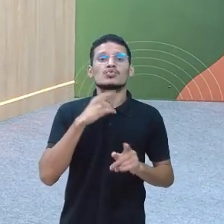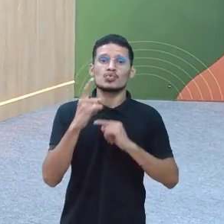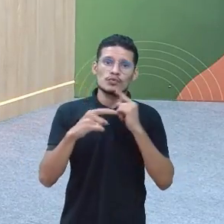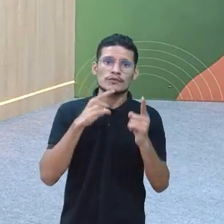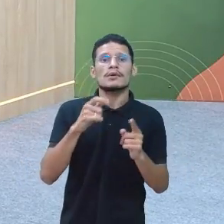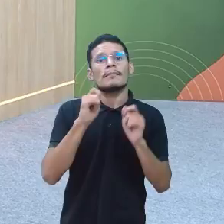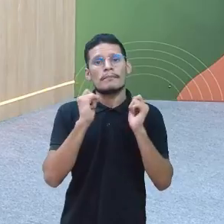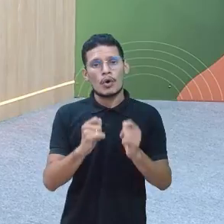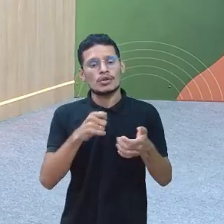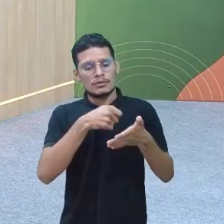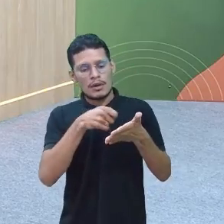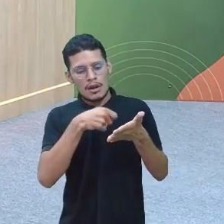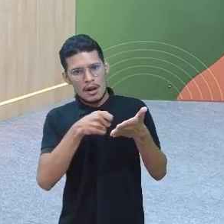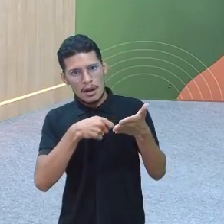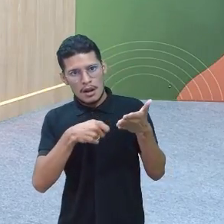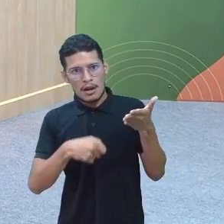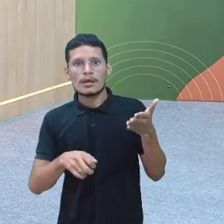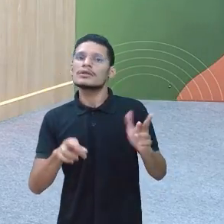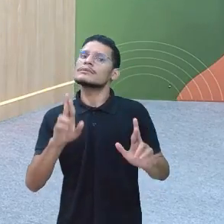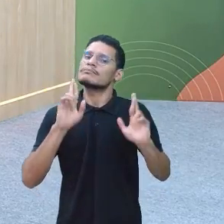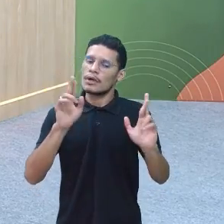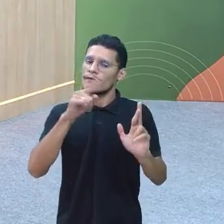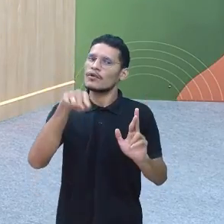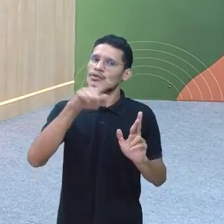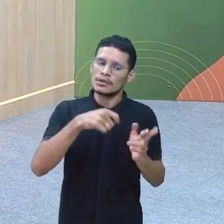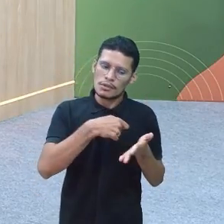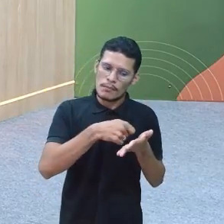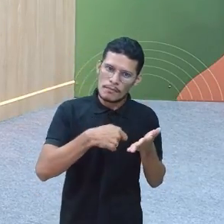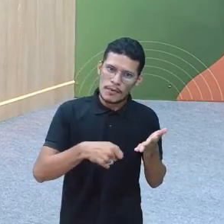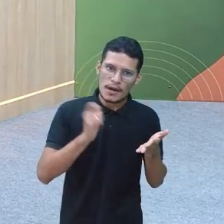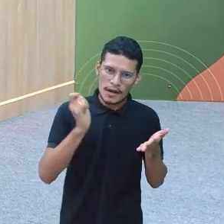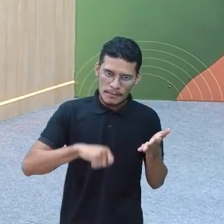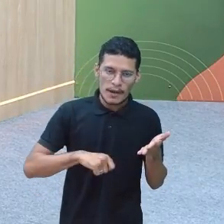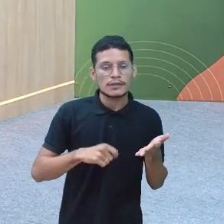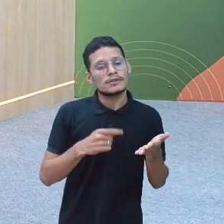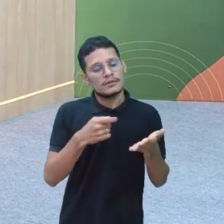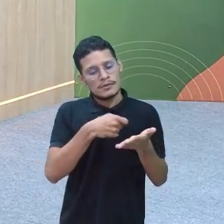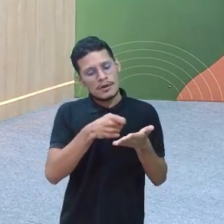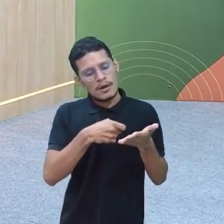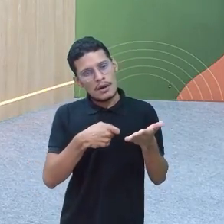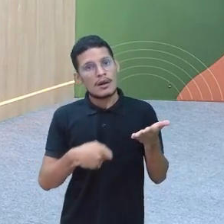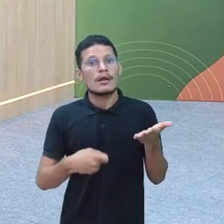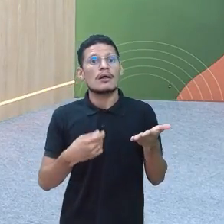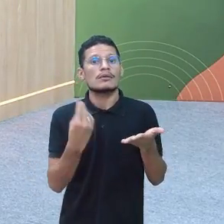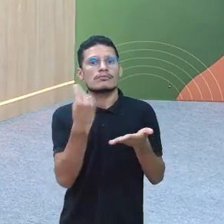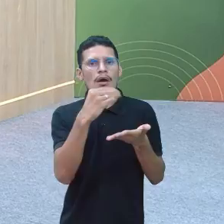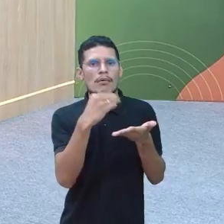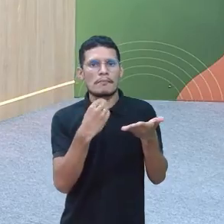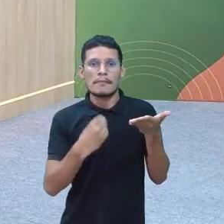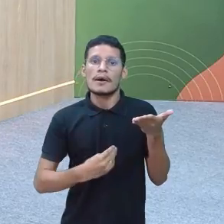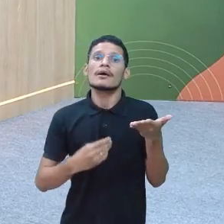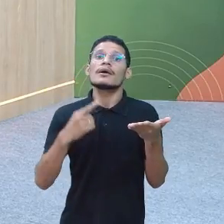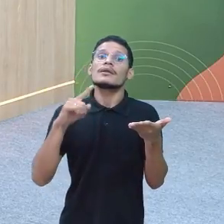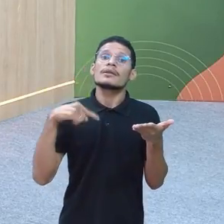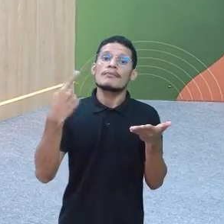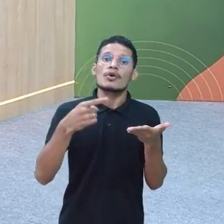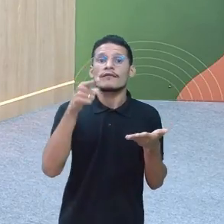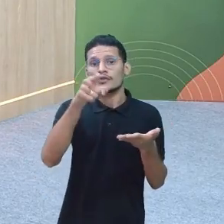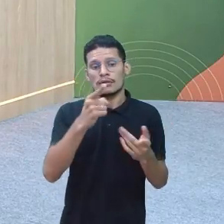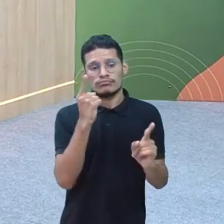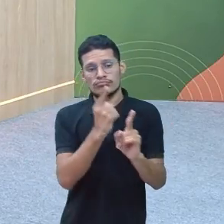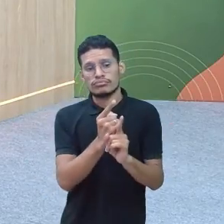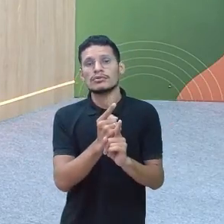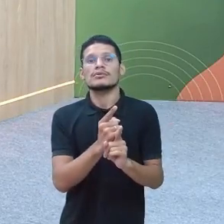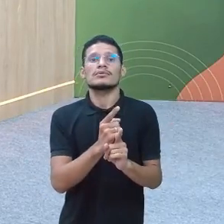você anota. Espero que você esteja com um caderno aí, né? Porque você anota, aí você pega, vai no seu professor